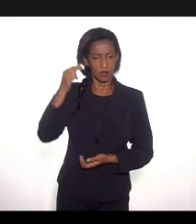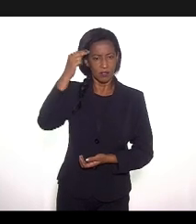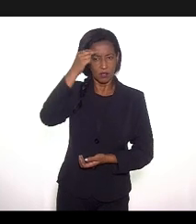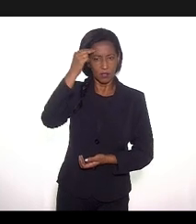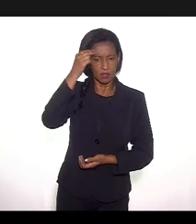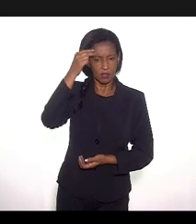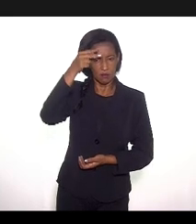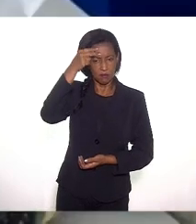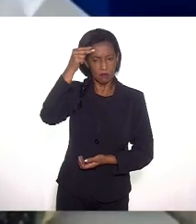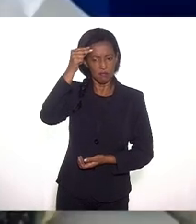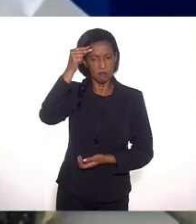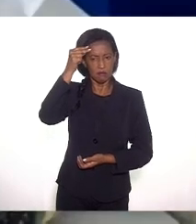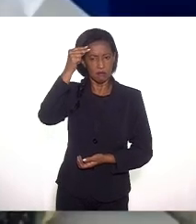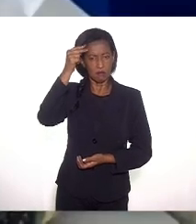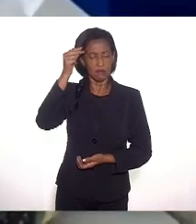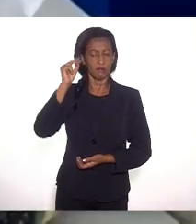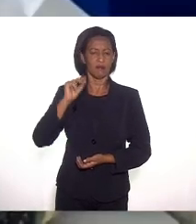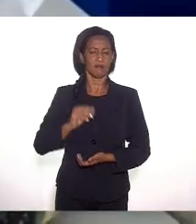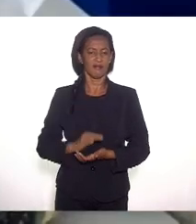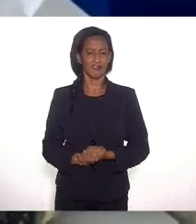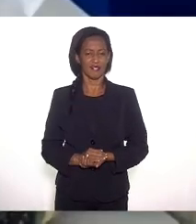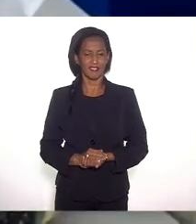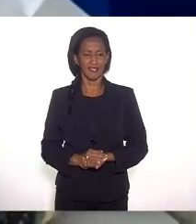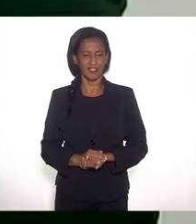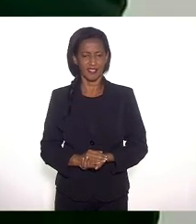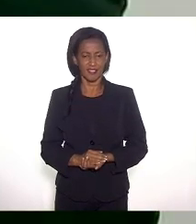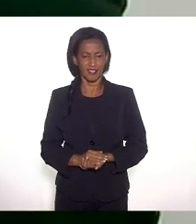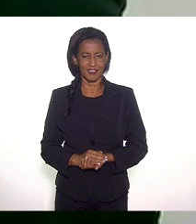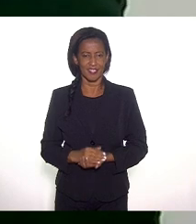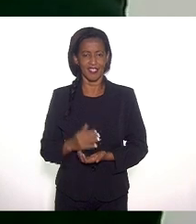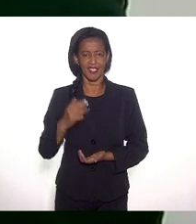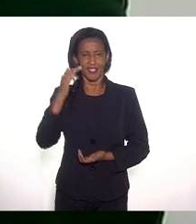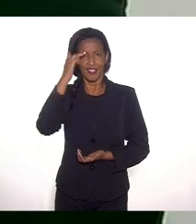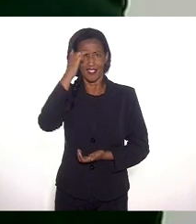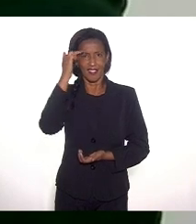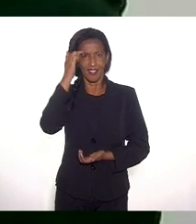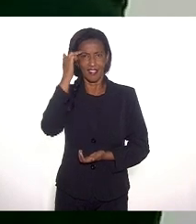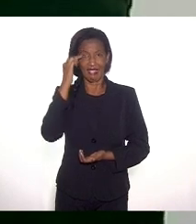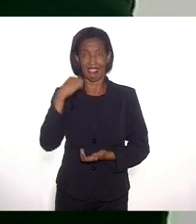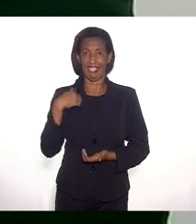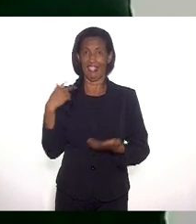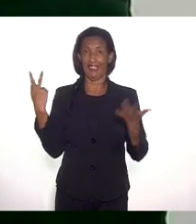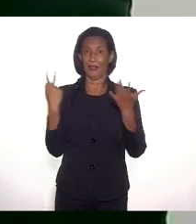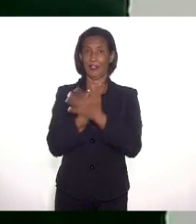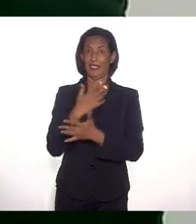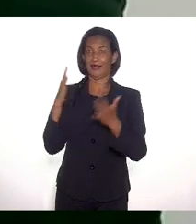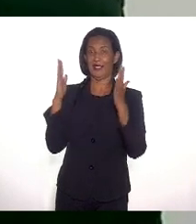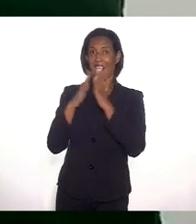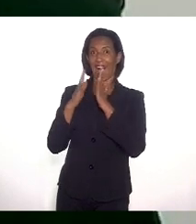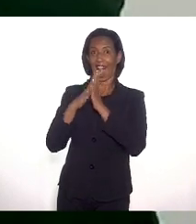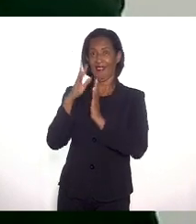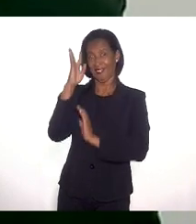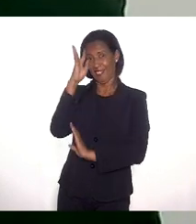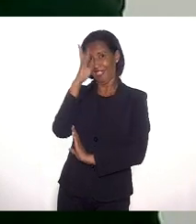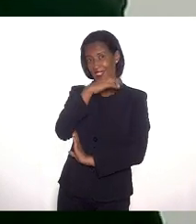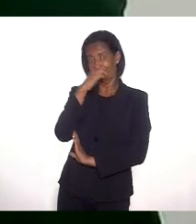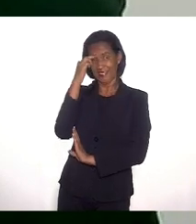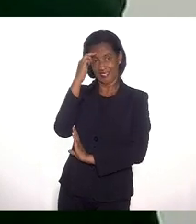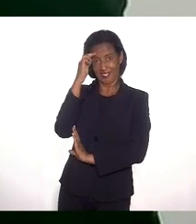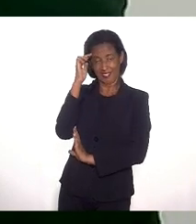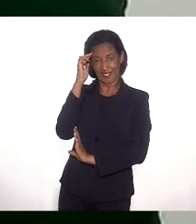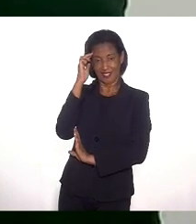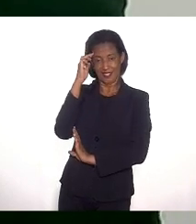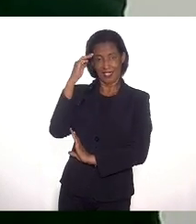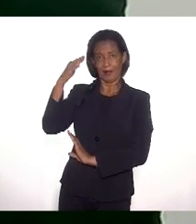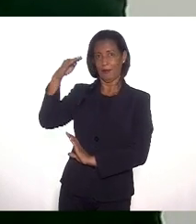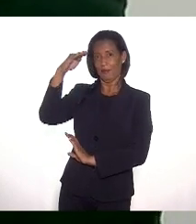cabeça, na sua testa, que houve? Um acidente caseiro, uma distração em É. casa. Eu Entendi.